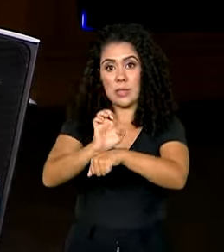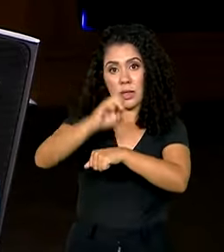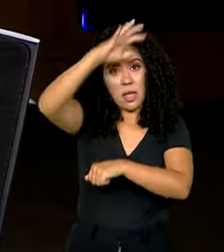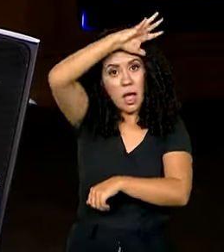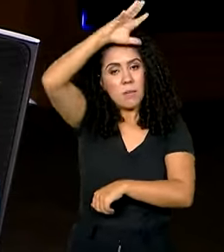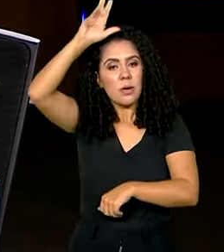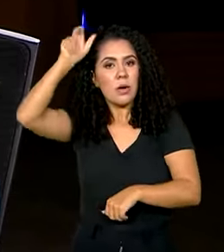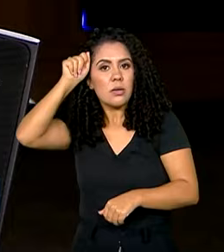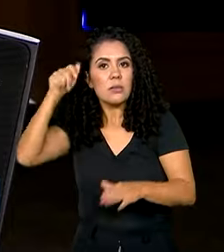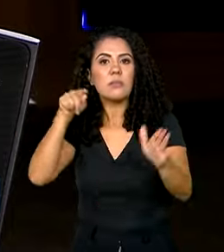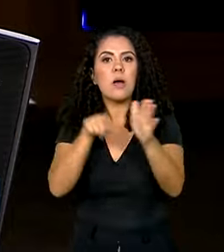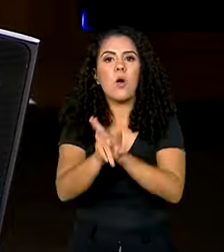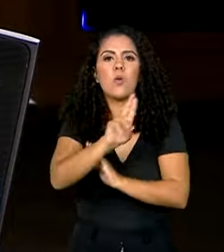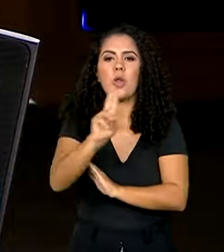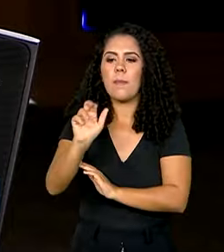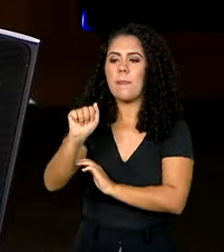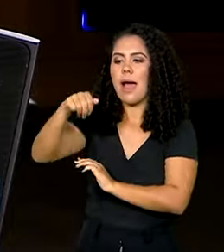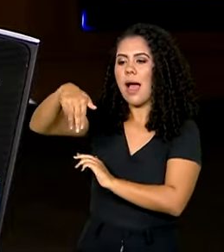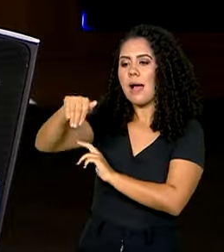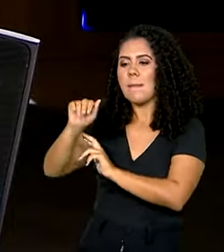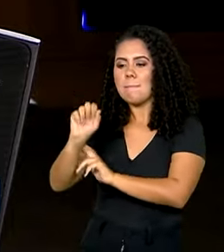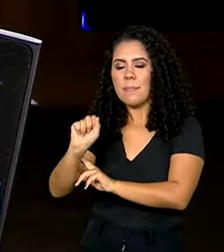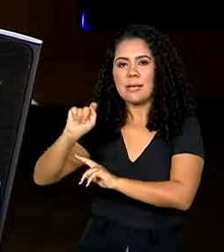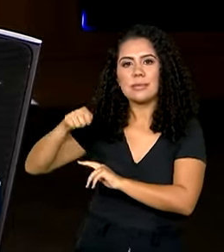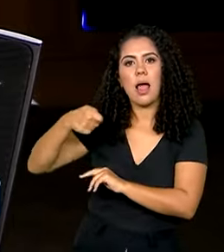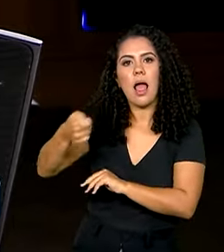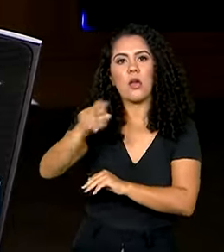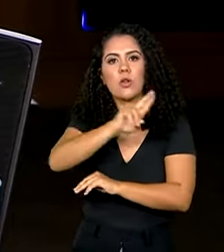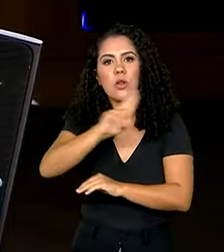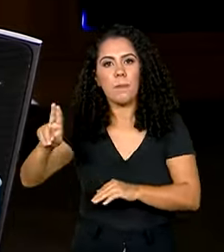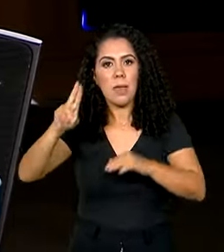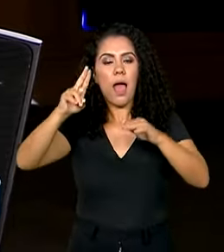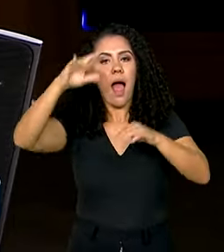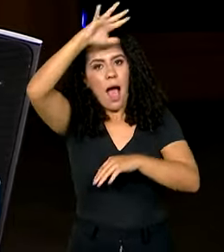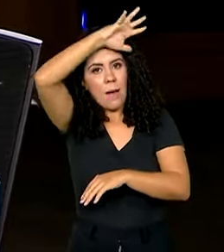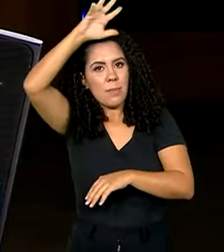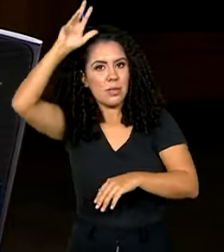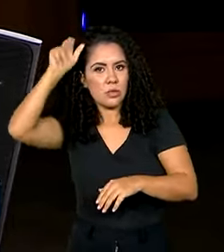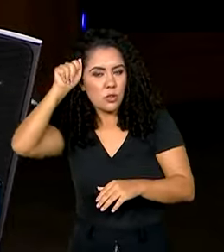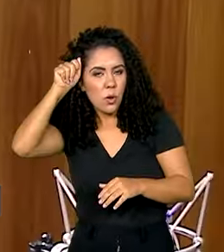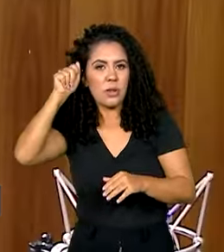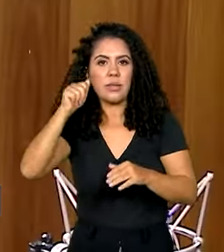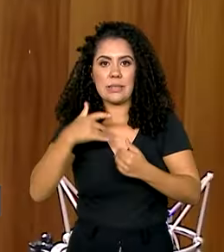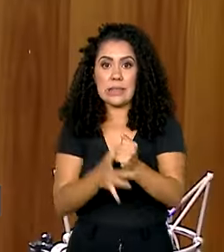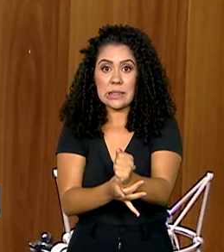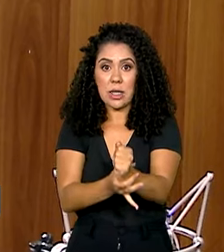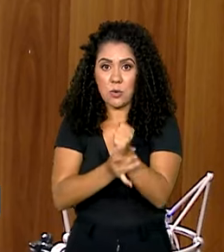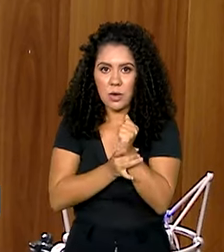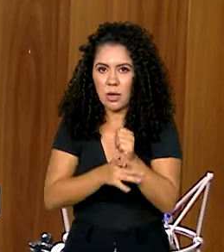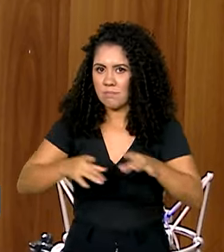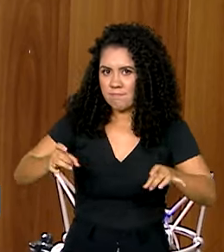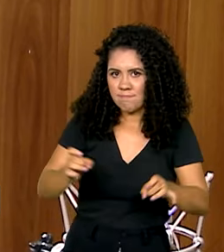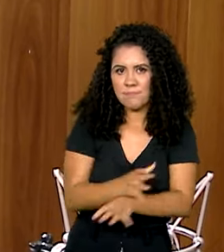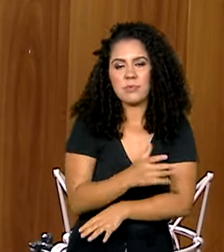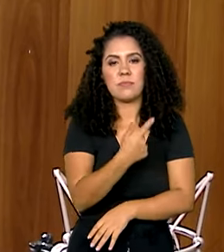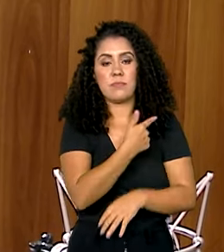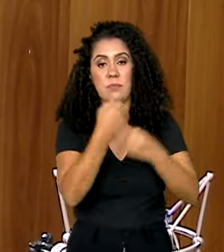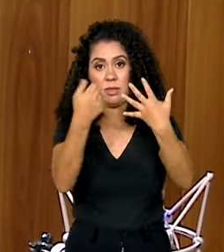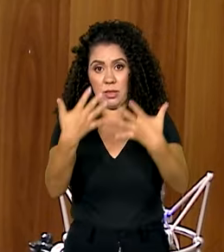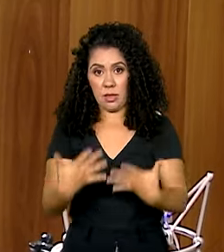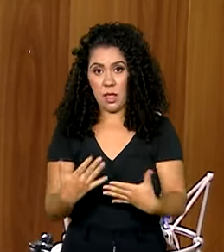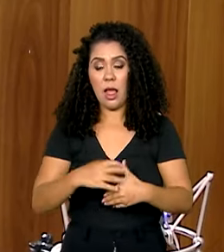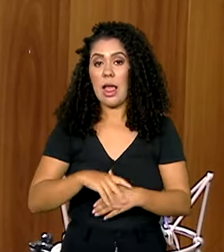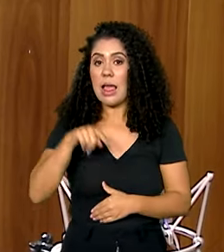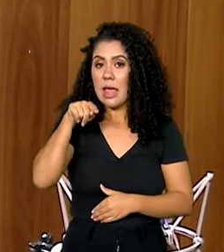programa, que é chamado de AMAS e significa Amazônia, Segurança e Soberania? Olha, esse é o